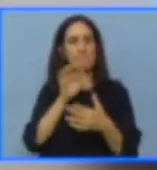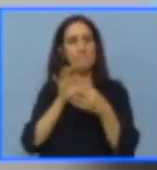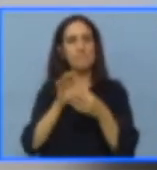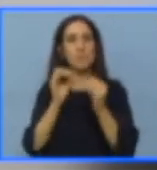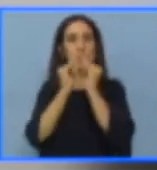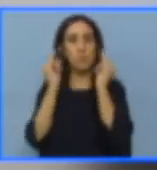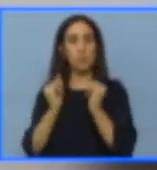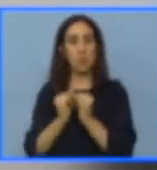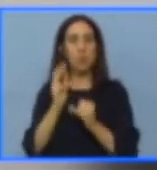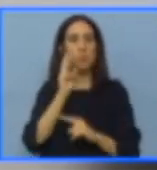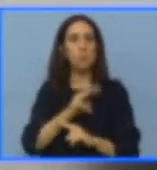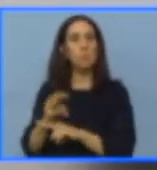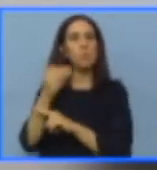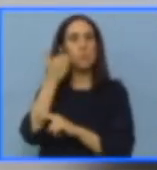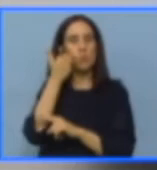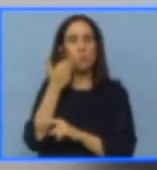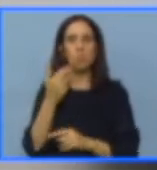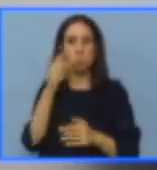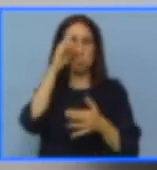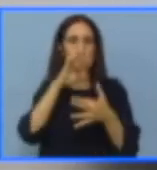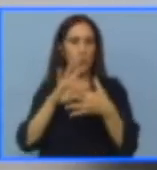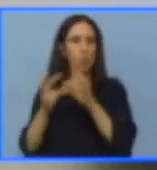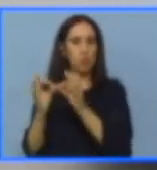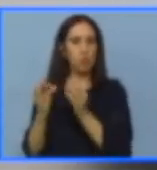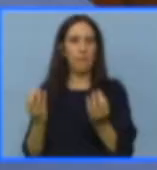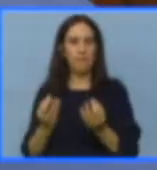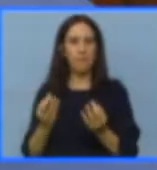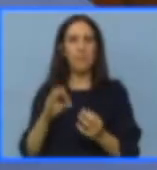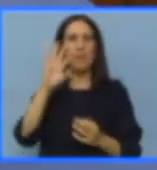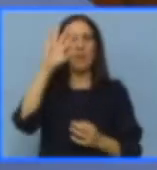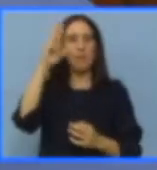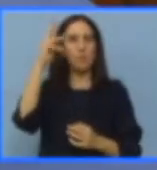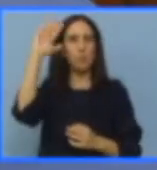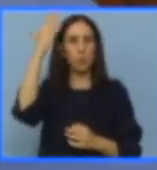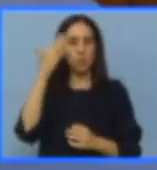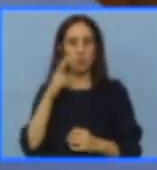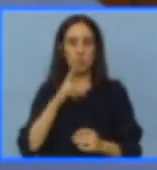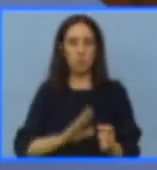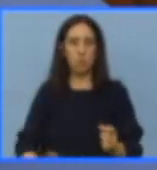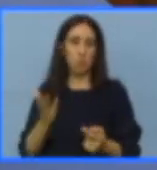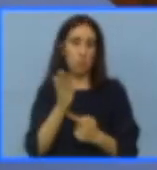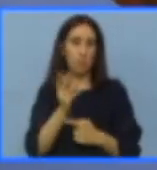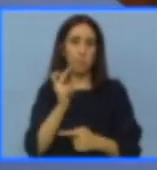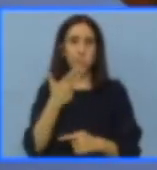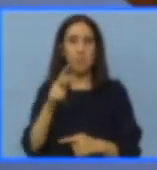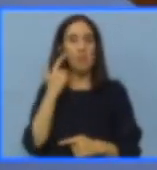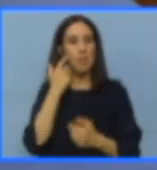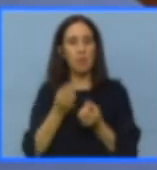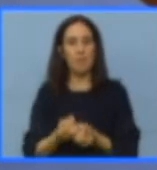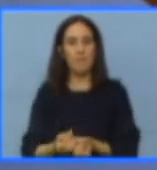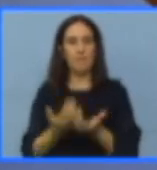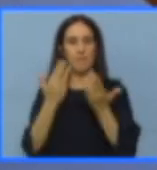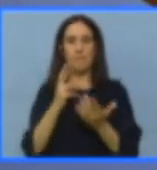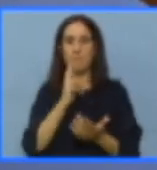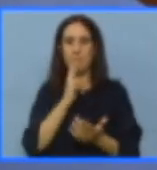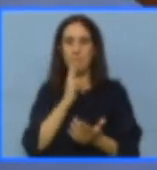internacionais e pareceu-nos lógico associarmos a um grande evento nacional como são o centenário das aparições de Fátima,